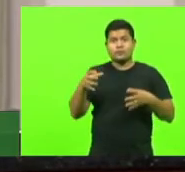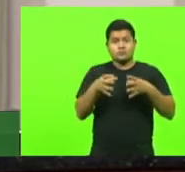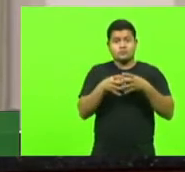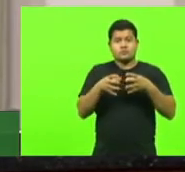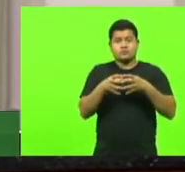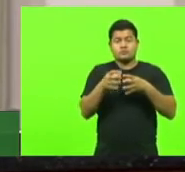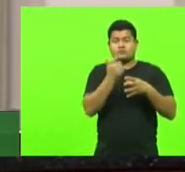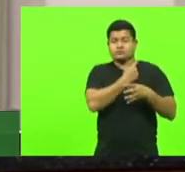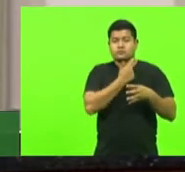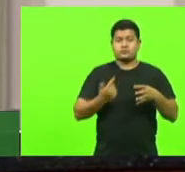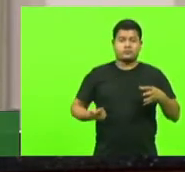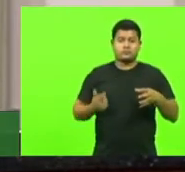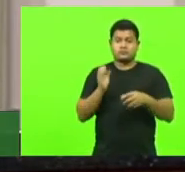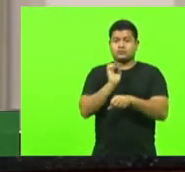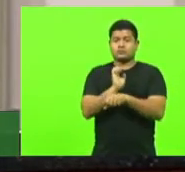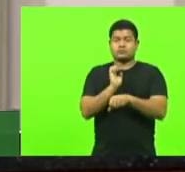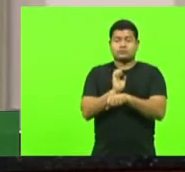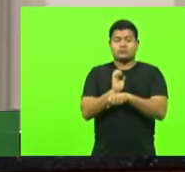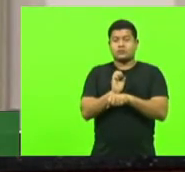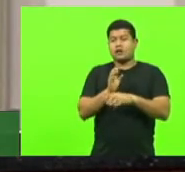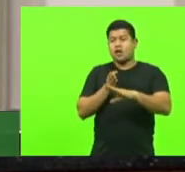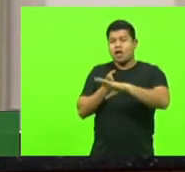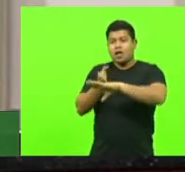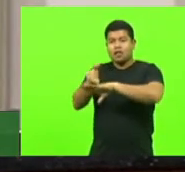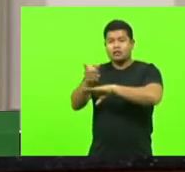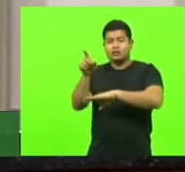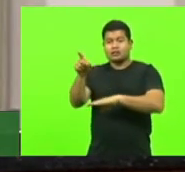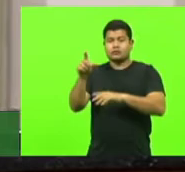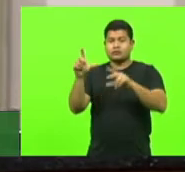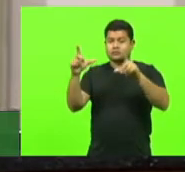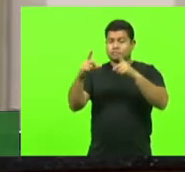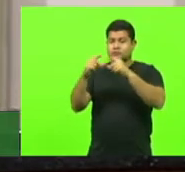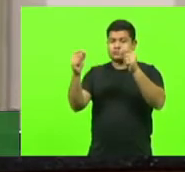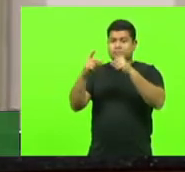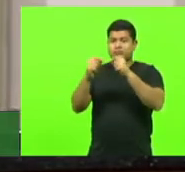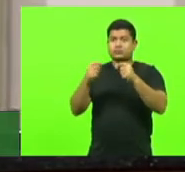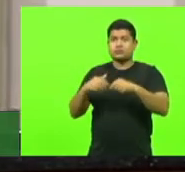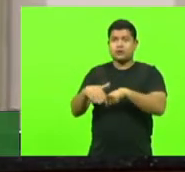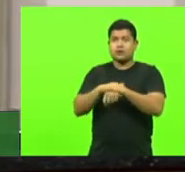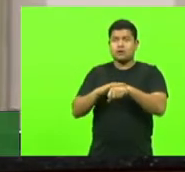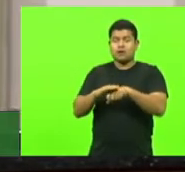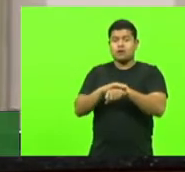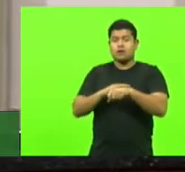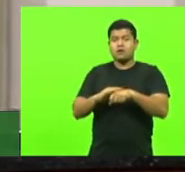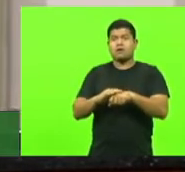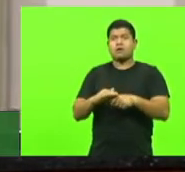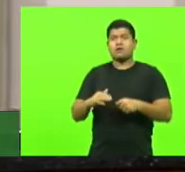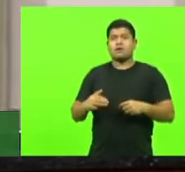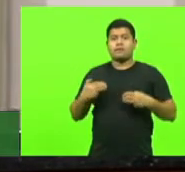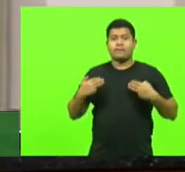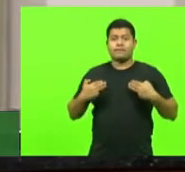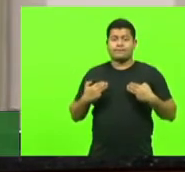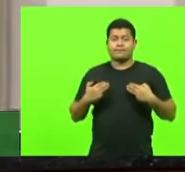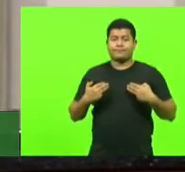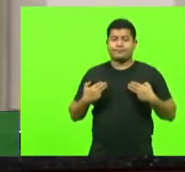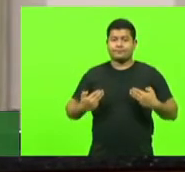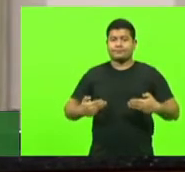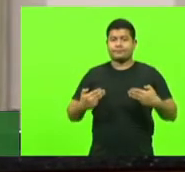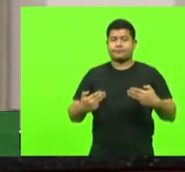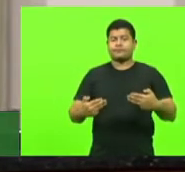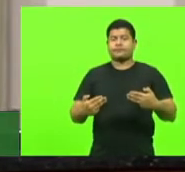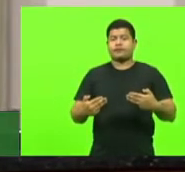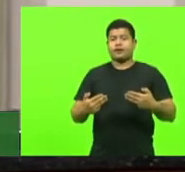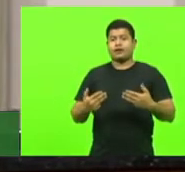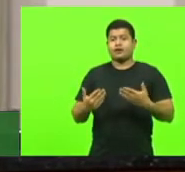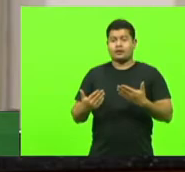Estado até Brasília, na conversa com o ministro de infraestrutura e que